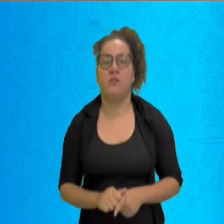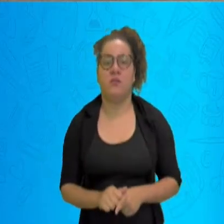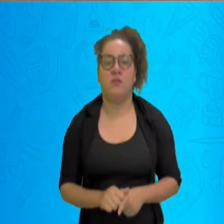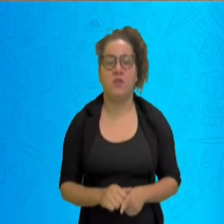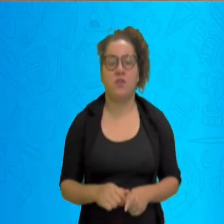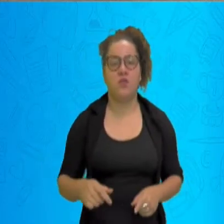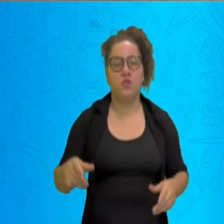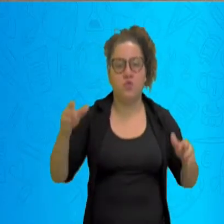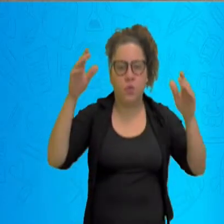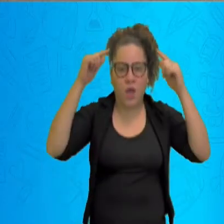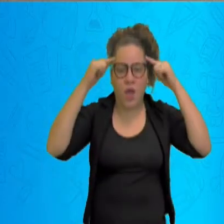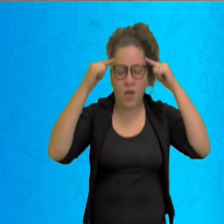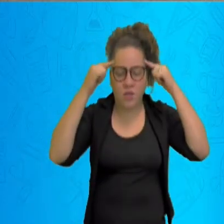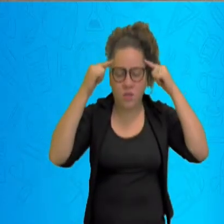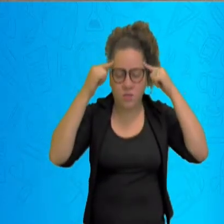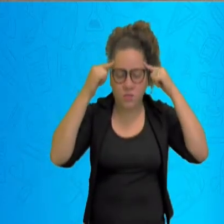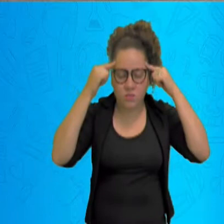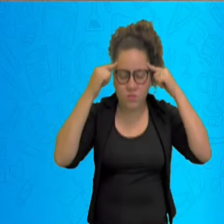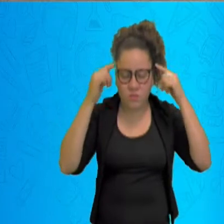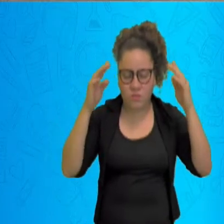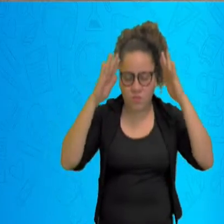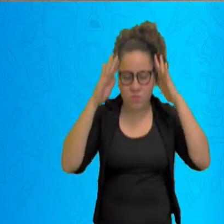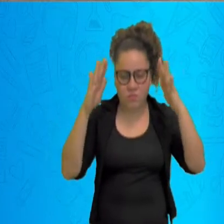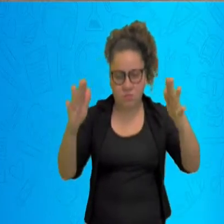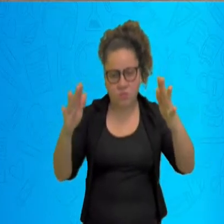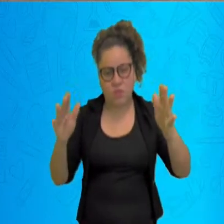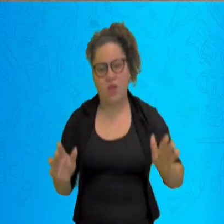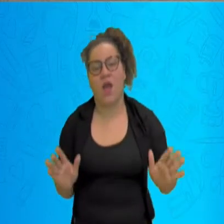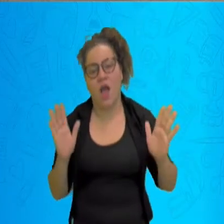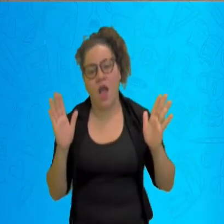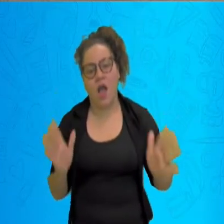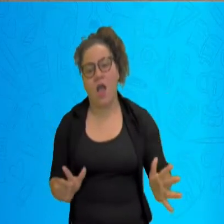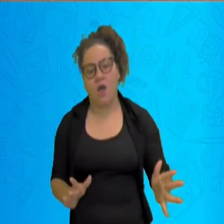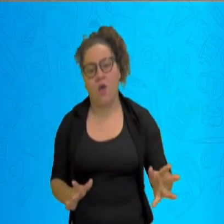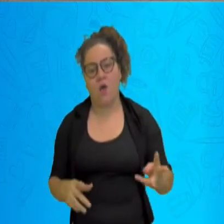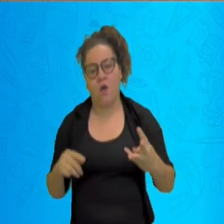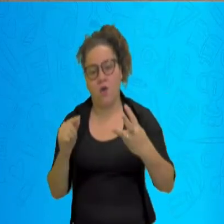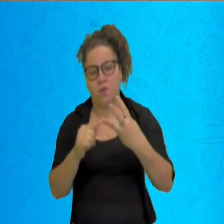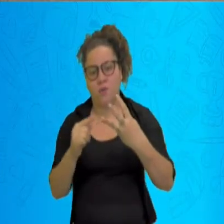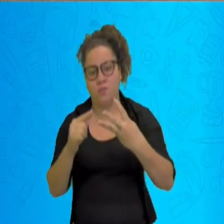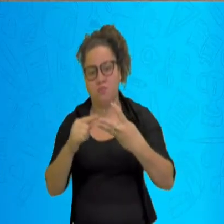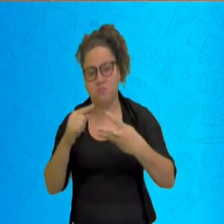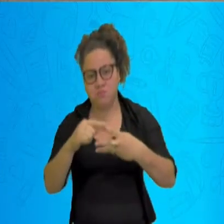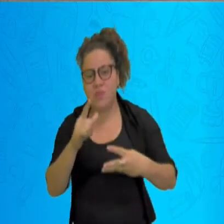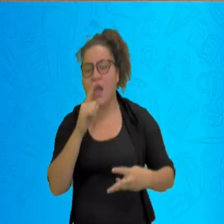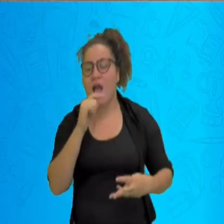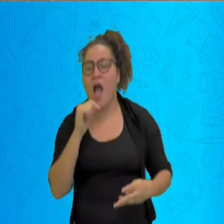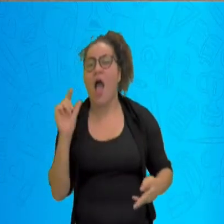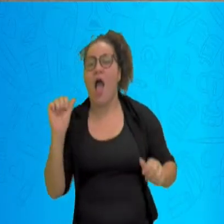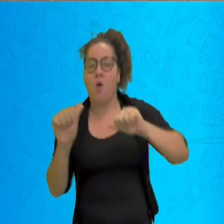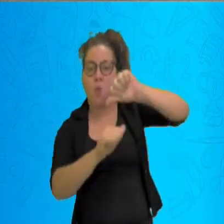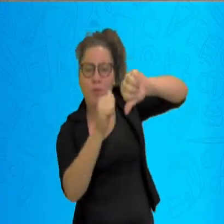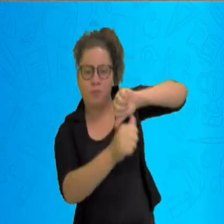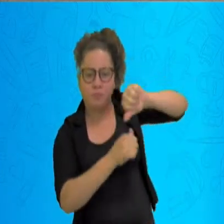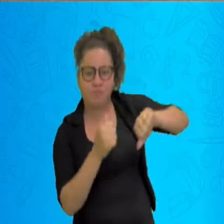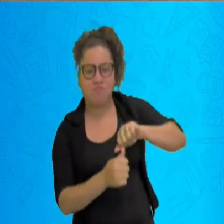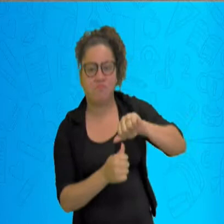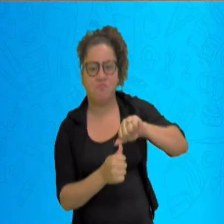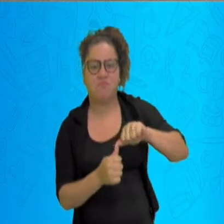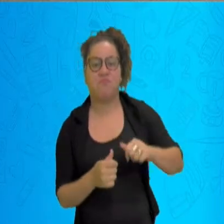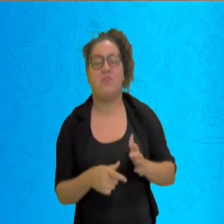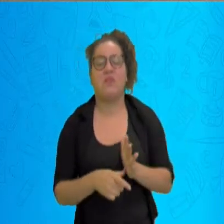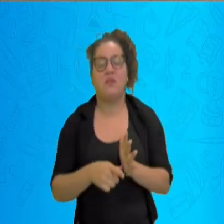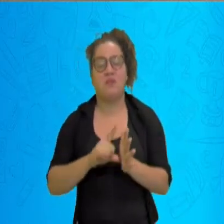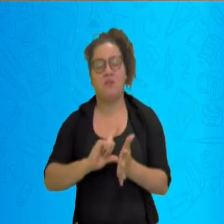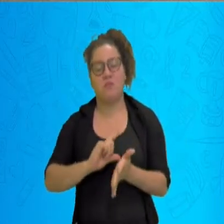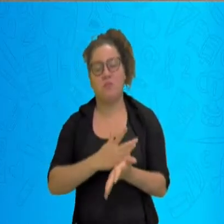sua concentração, porque agora nós vamos detalhar sobre a água. Antes de começar a